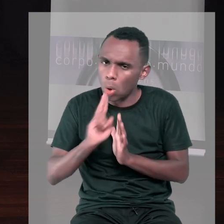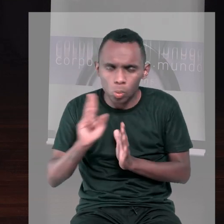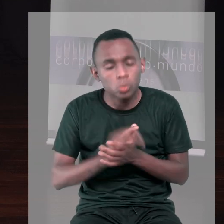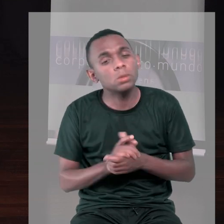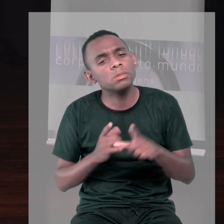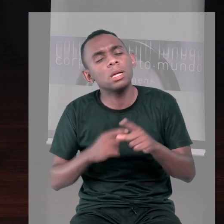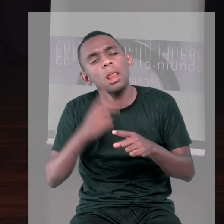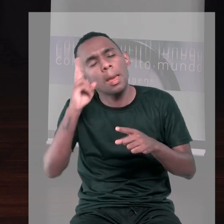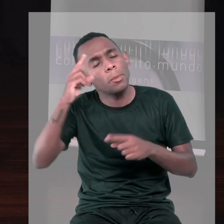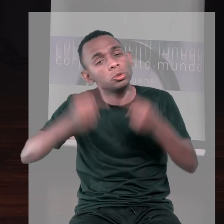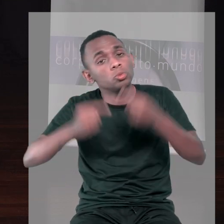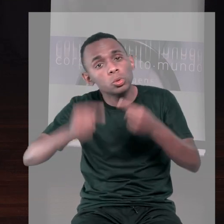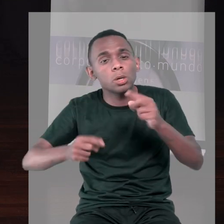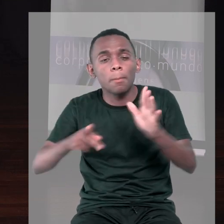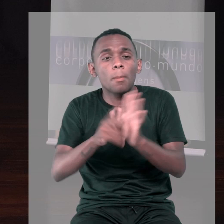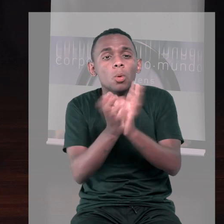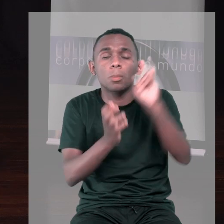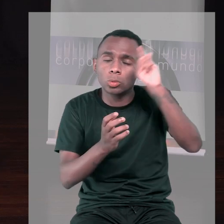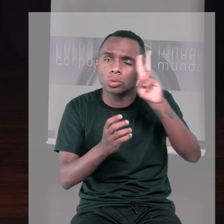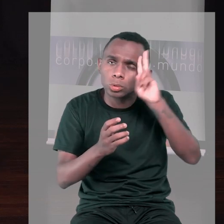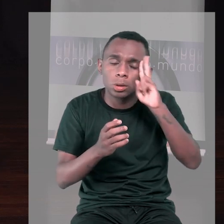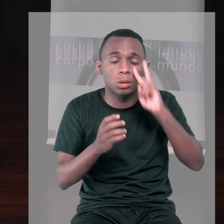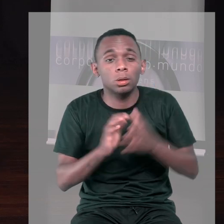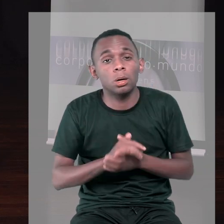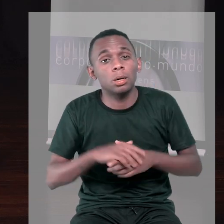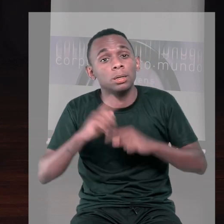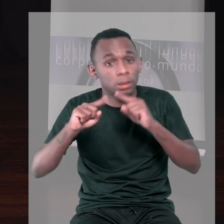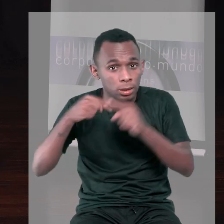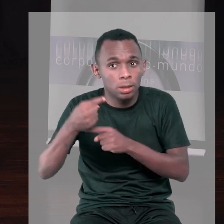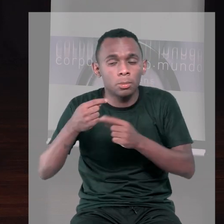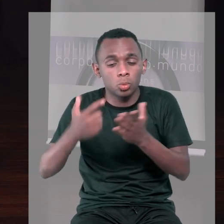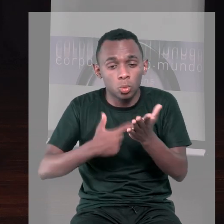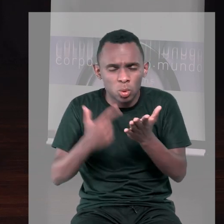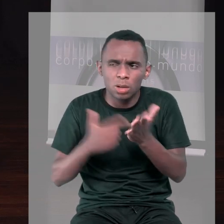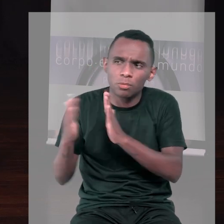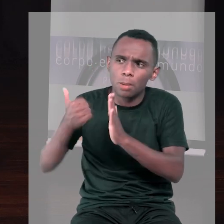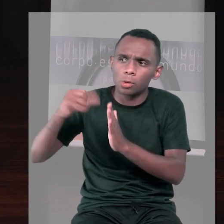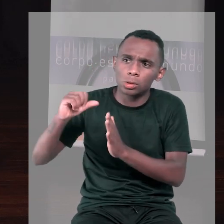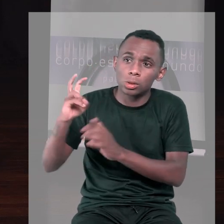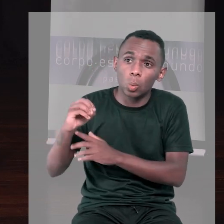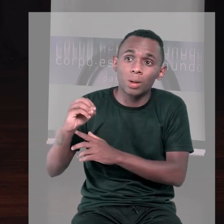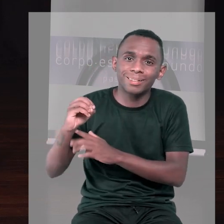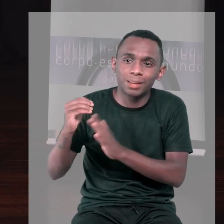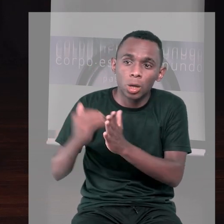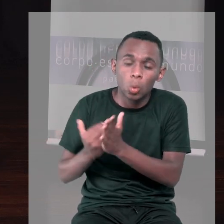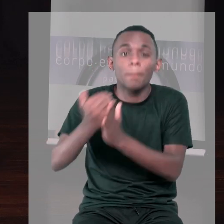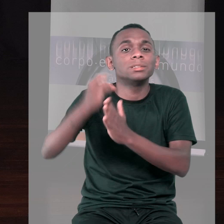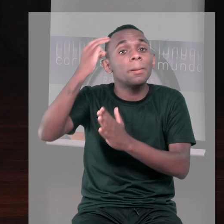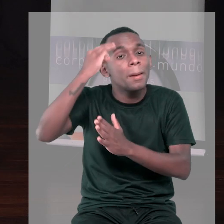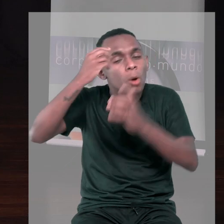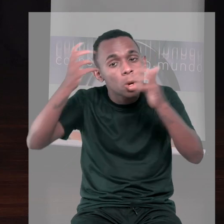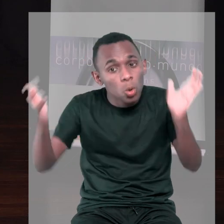numa abordagem muito negativa, né, ele faz da memória coletiva, né? Ele tem uma visão muito negativa da memória